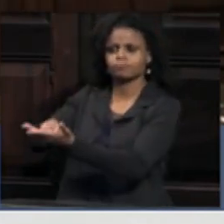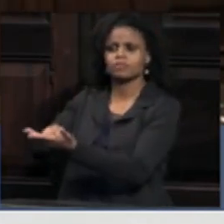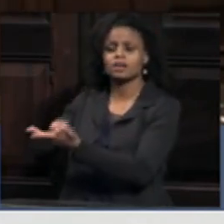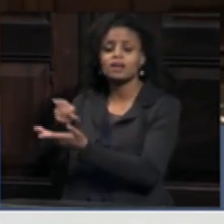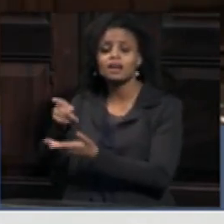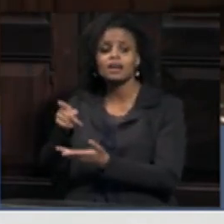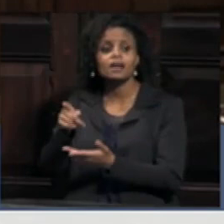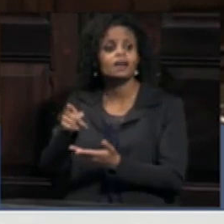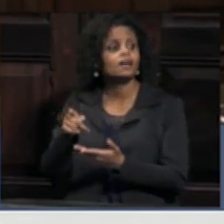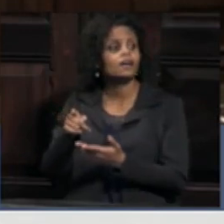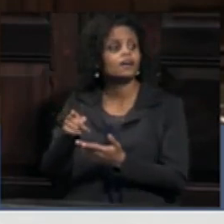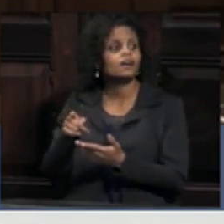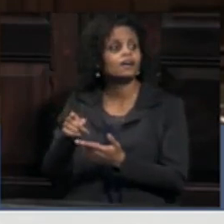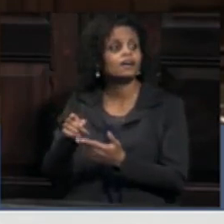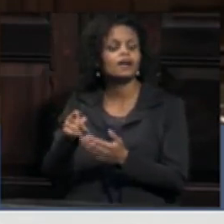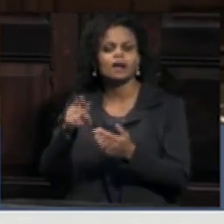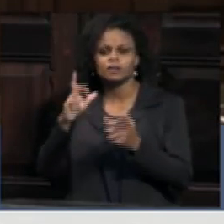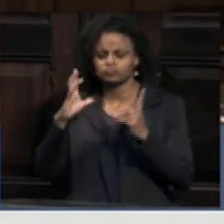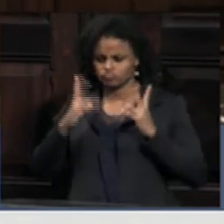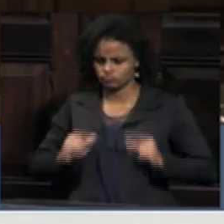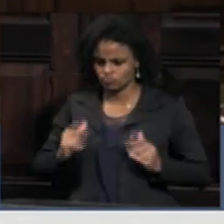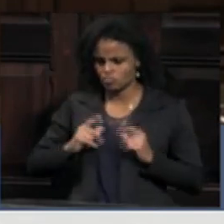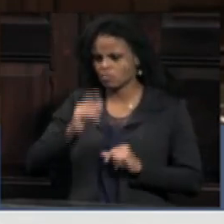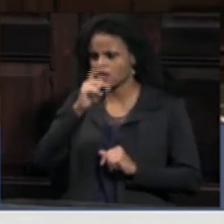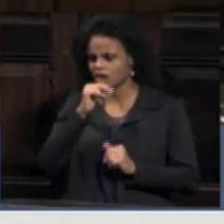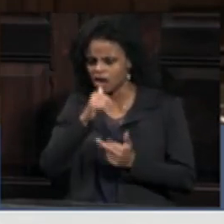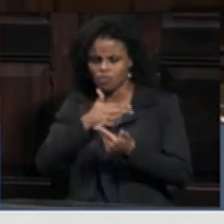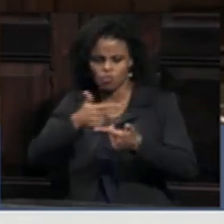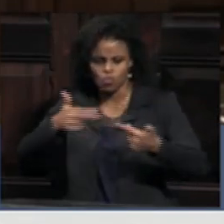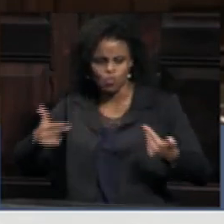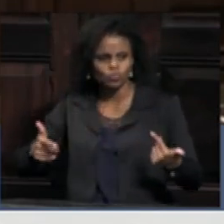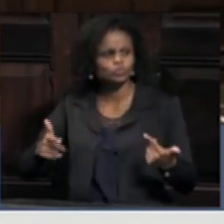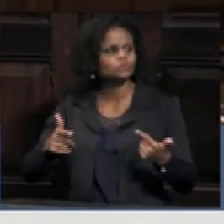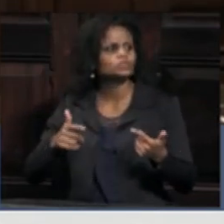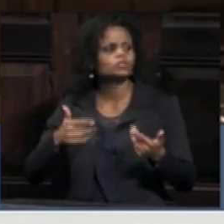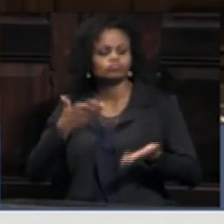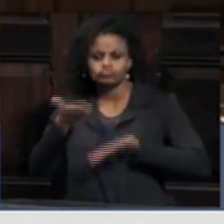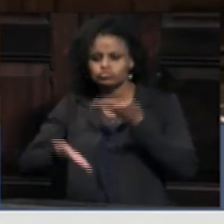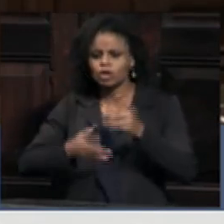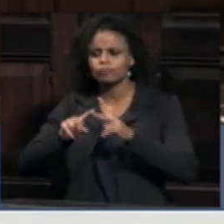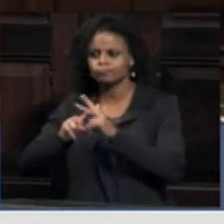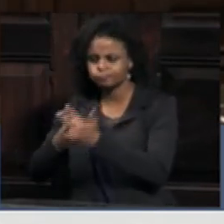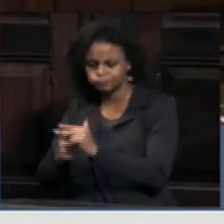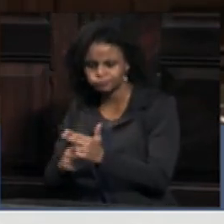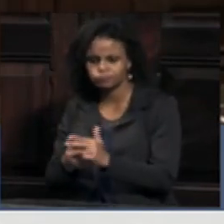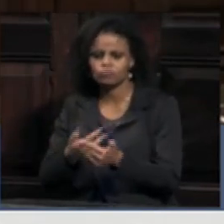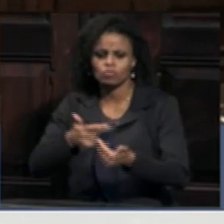muito boa, da sua rede de água e principalmente da sua rede de esgotos.